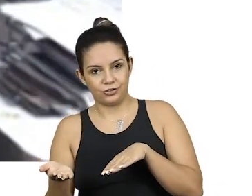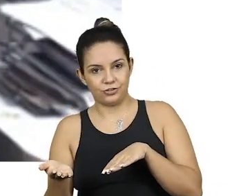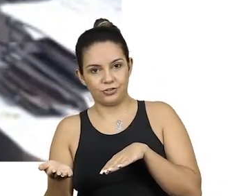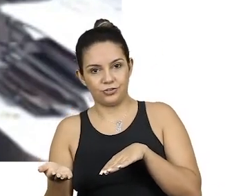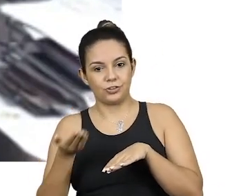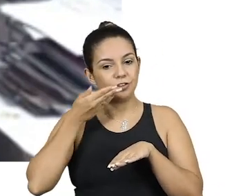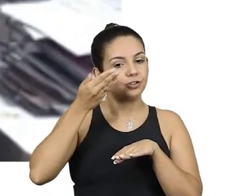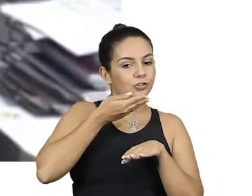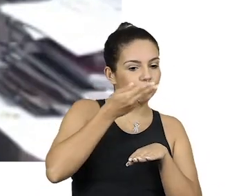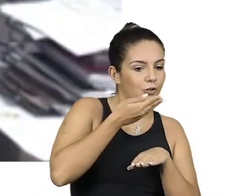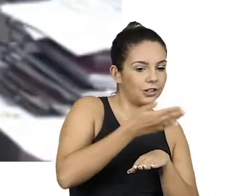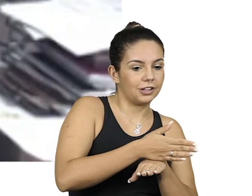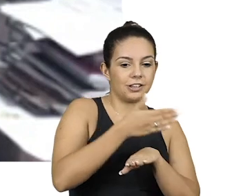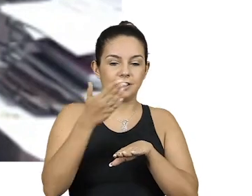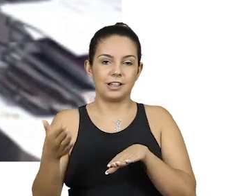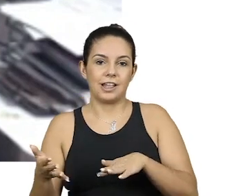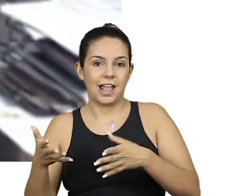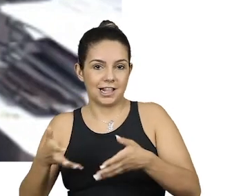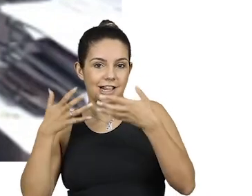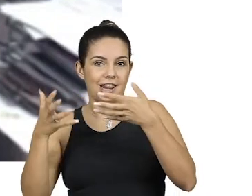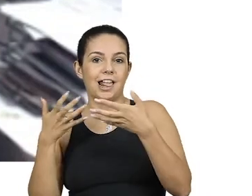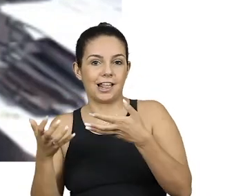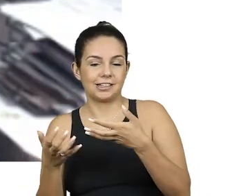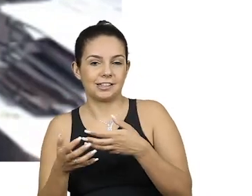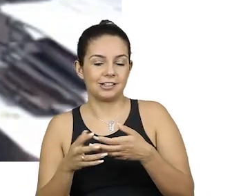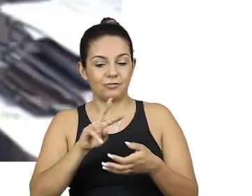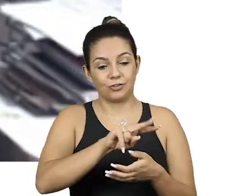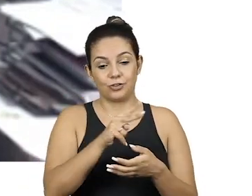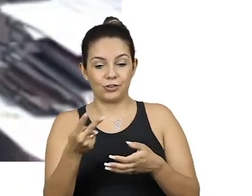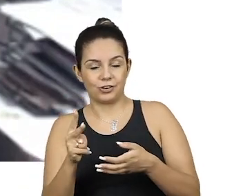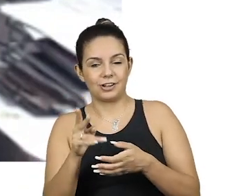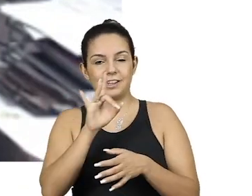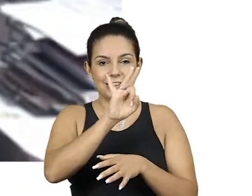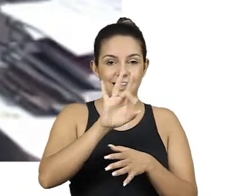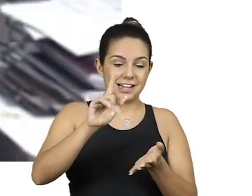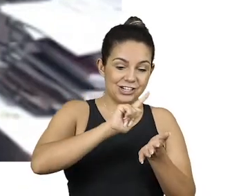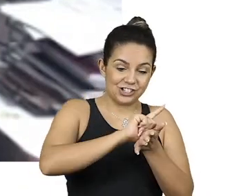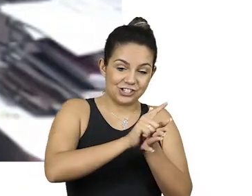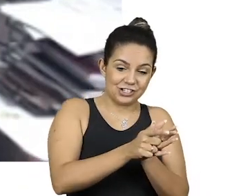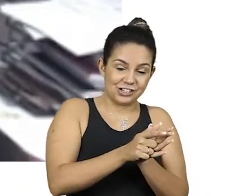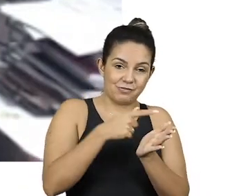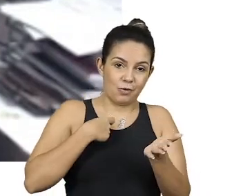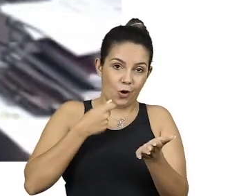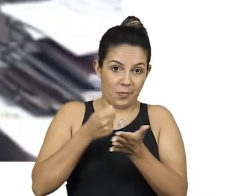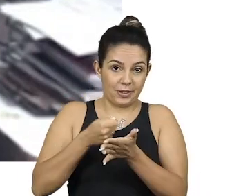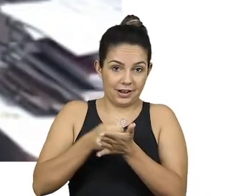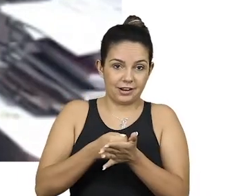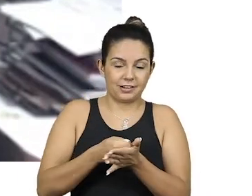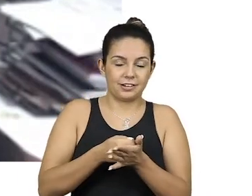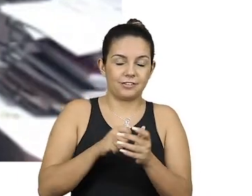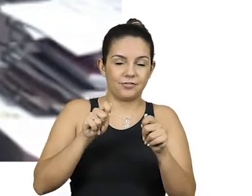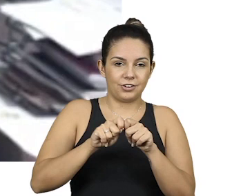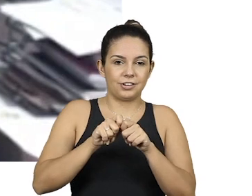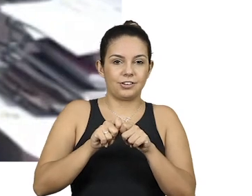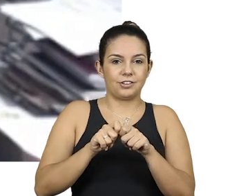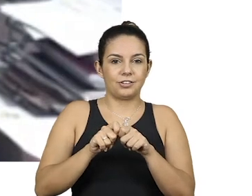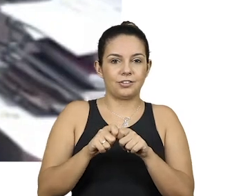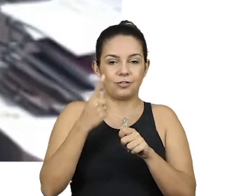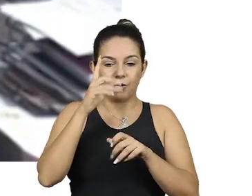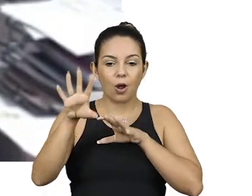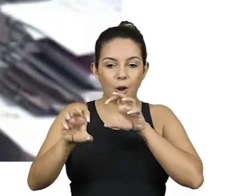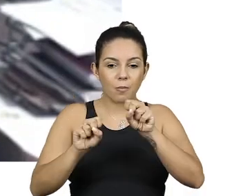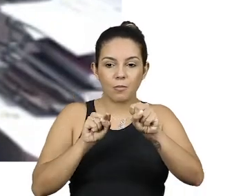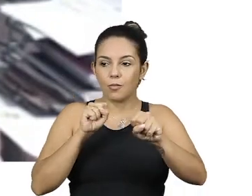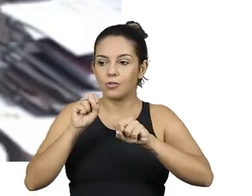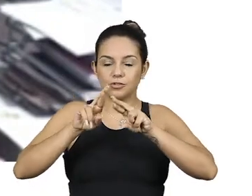sopa, tivesse salada. Cada gênero me obriga a fazer uma busca